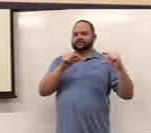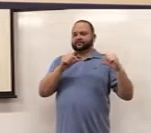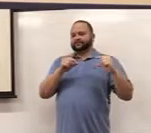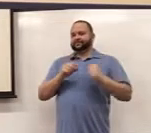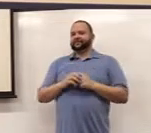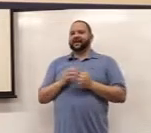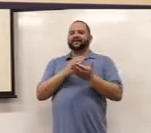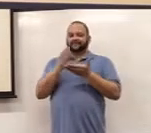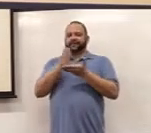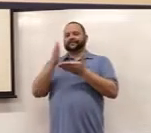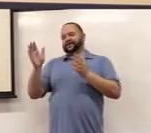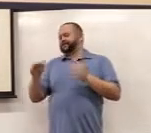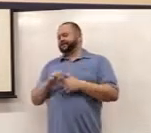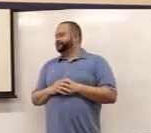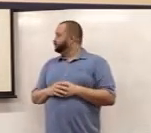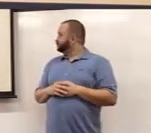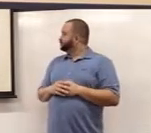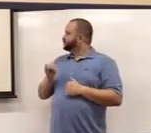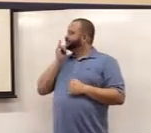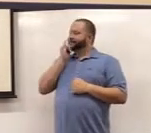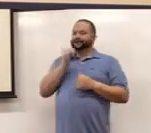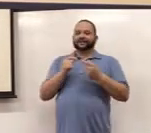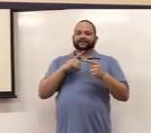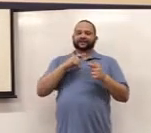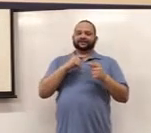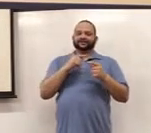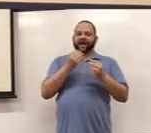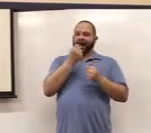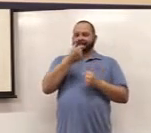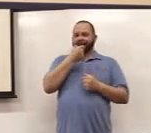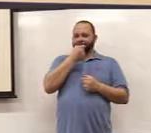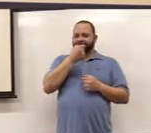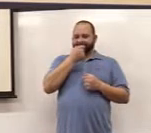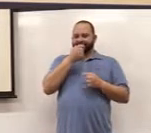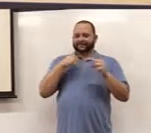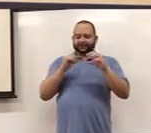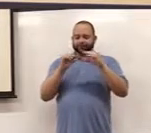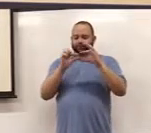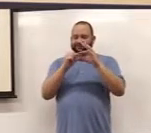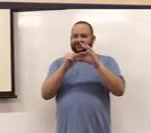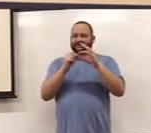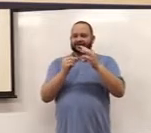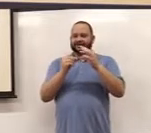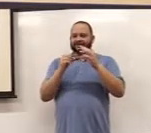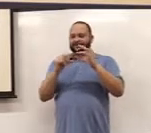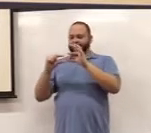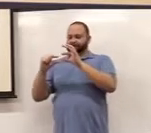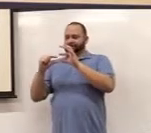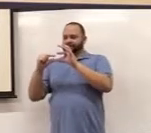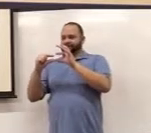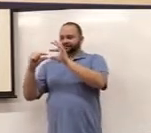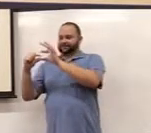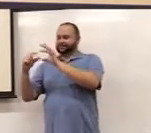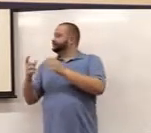tonalidade. O que isso quer dizer? Eu tenho bolacha, eu tenho recheio. Eu tenho bolacha, eu tenho recheio. É isso